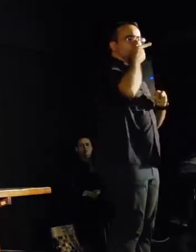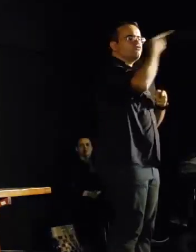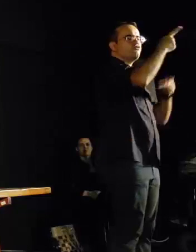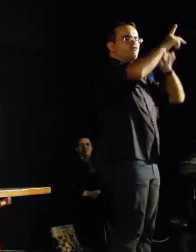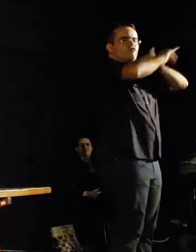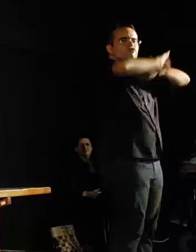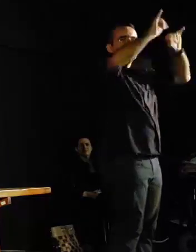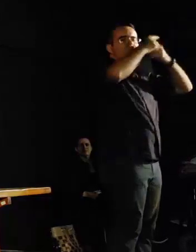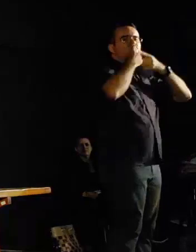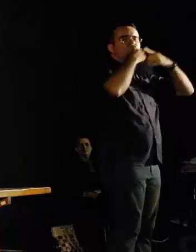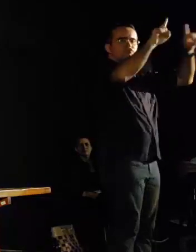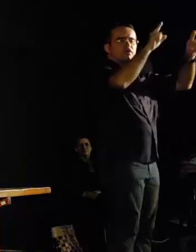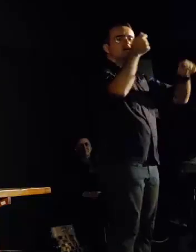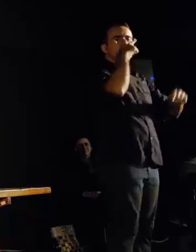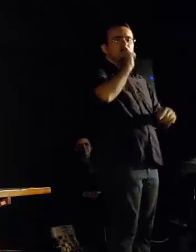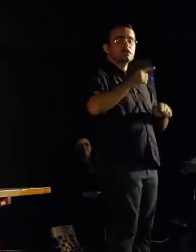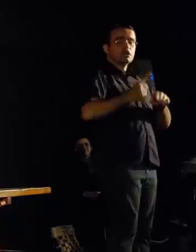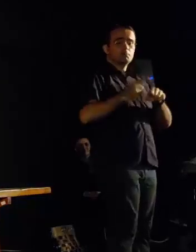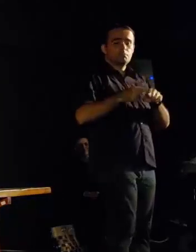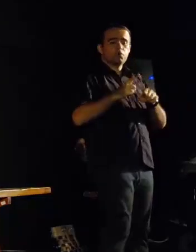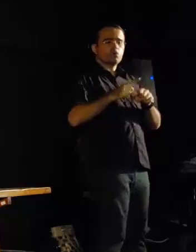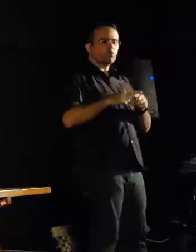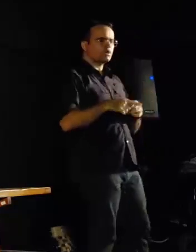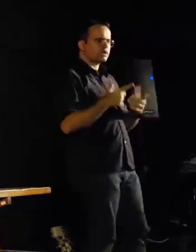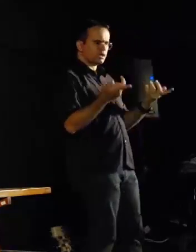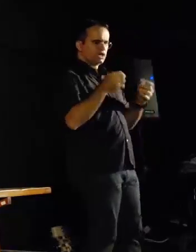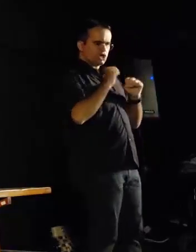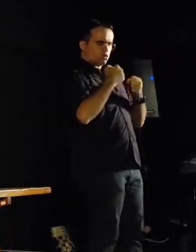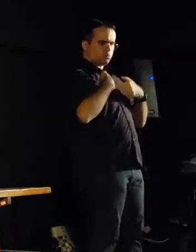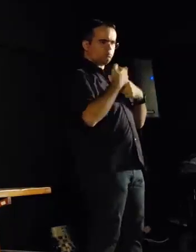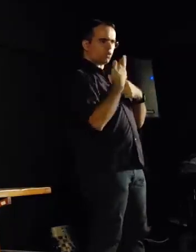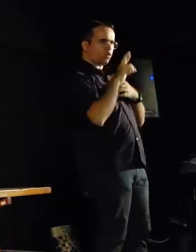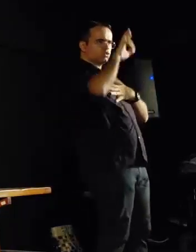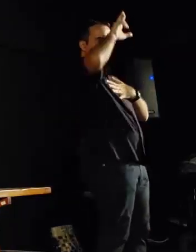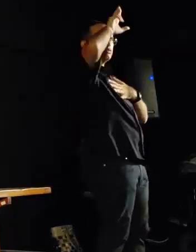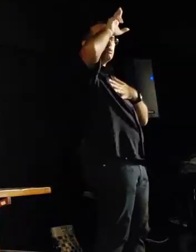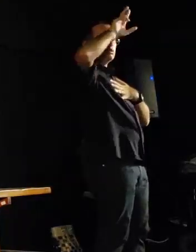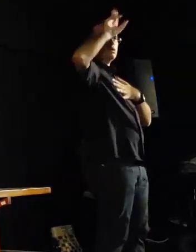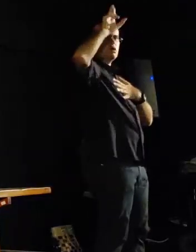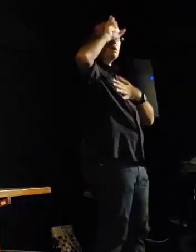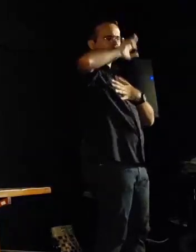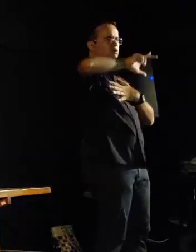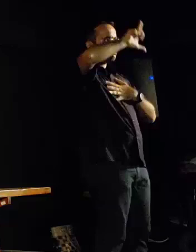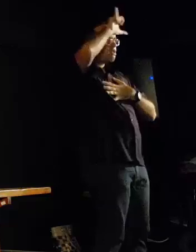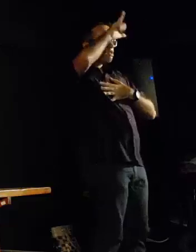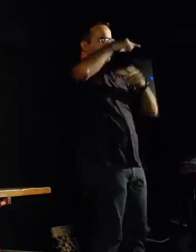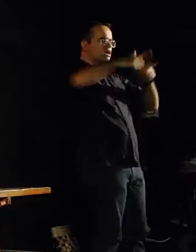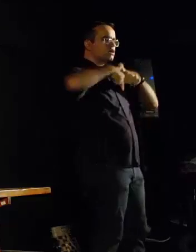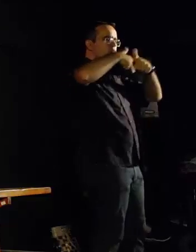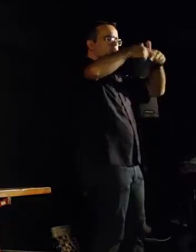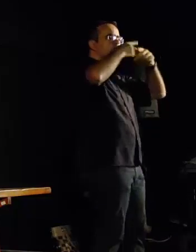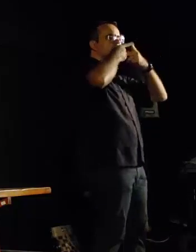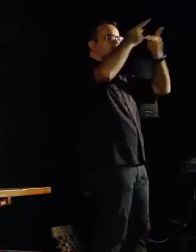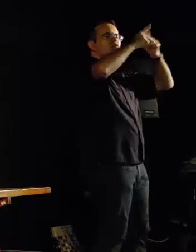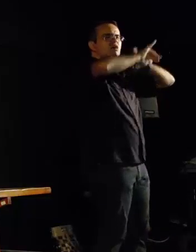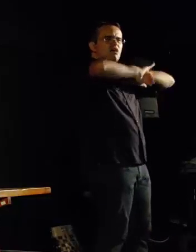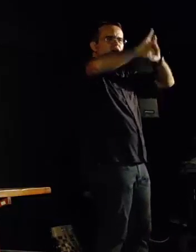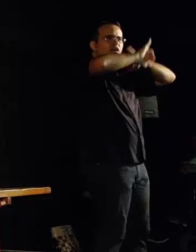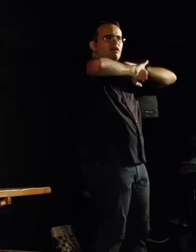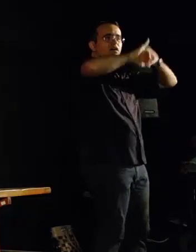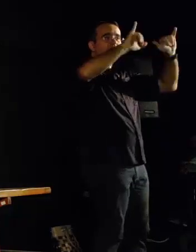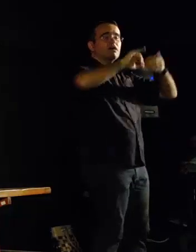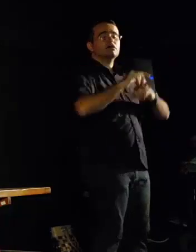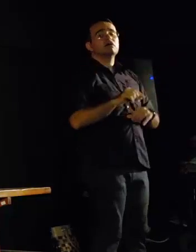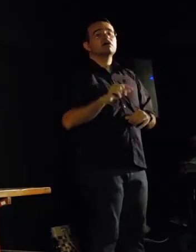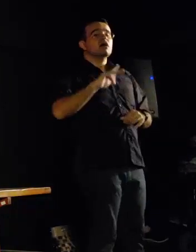Porque, claro, quem fala em nome do Universal? Quando os ex-escravos falam em nome do Universal, vocês percebem? Tudo